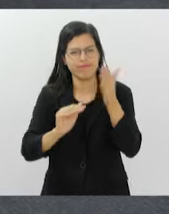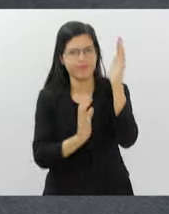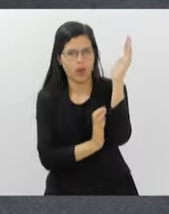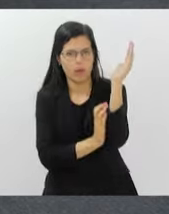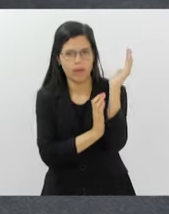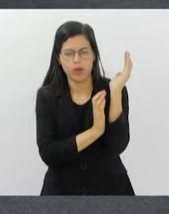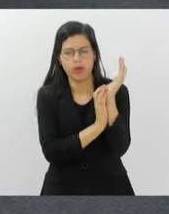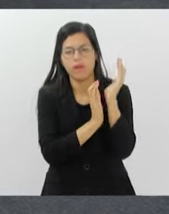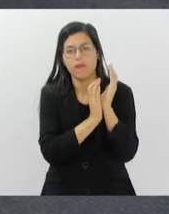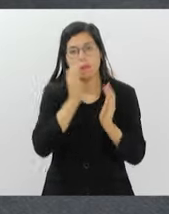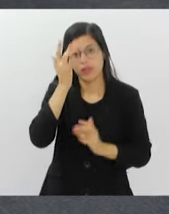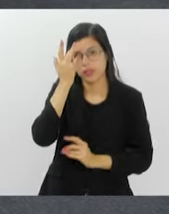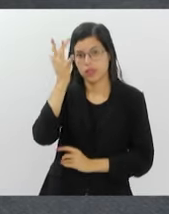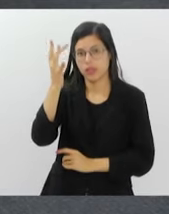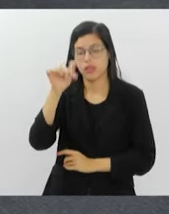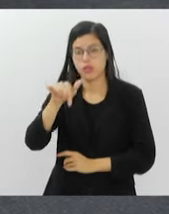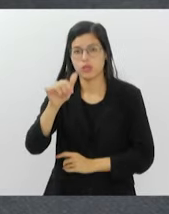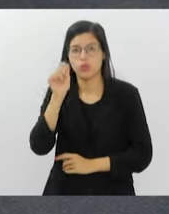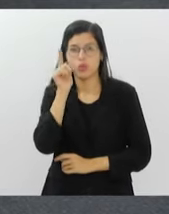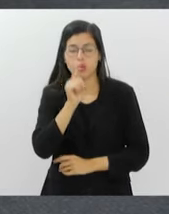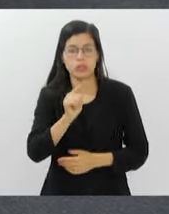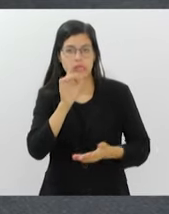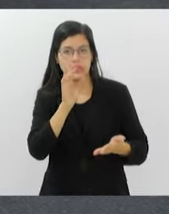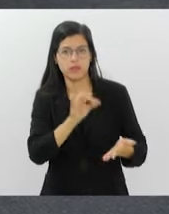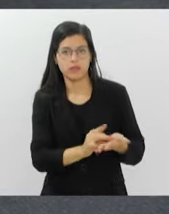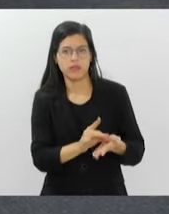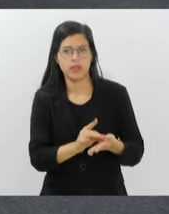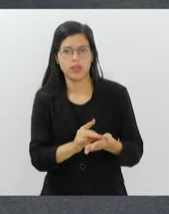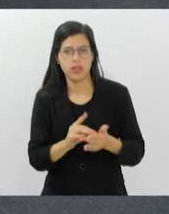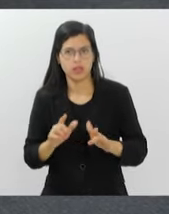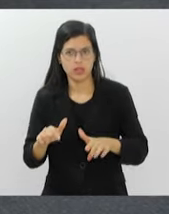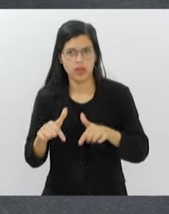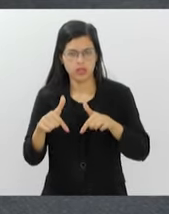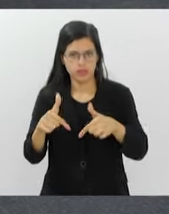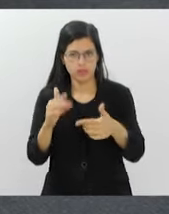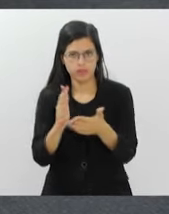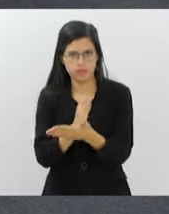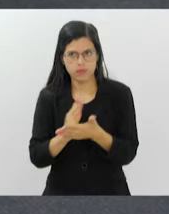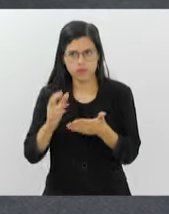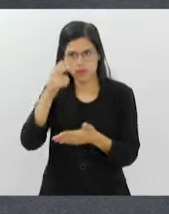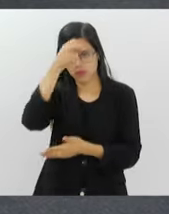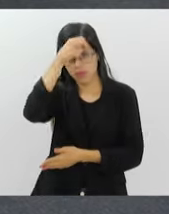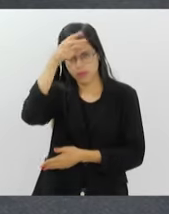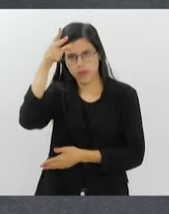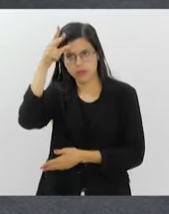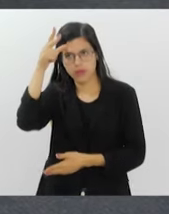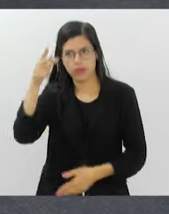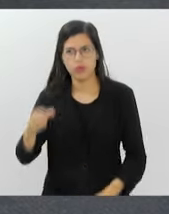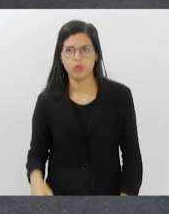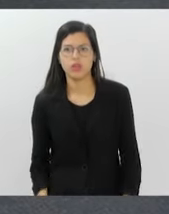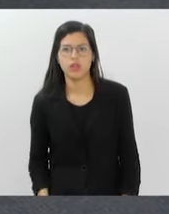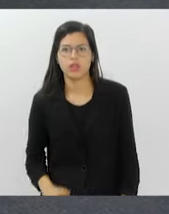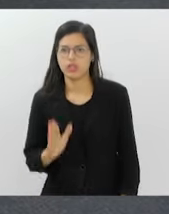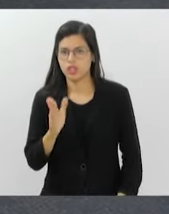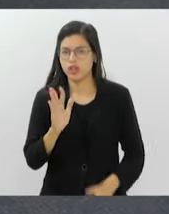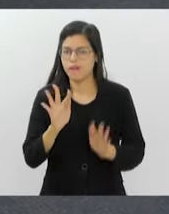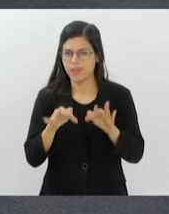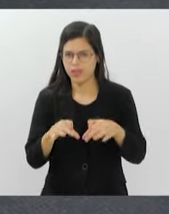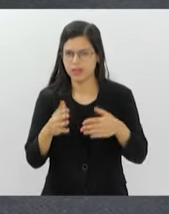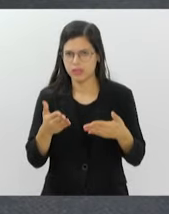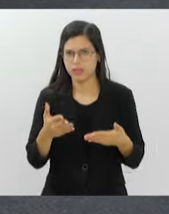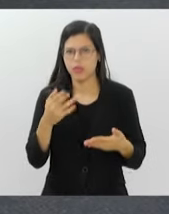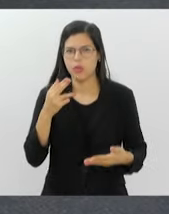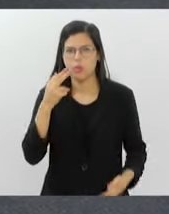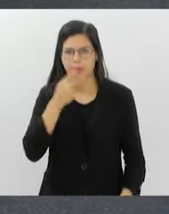facilidade para elas poderem realmente operar muitas vezes uma Prefeitura uma já tô terminando tiju uma